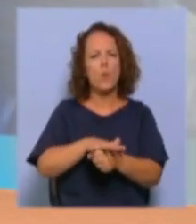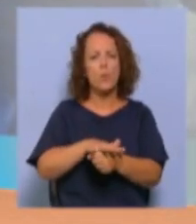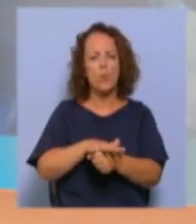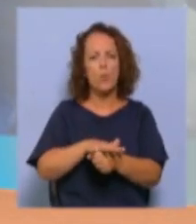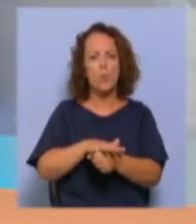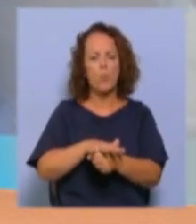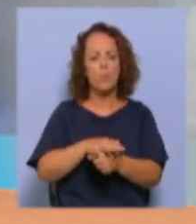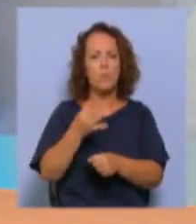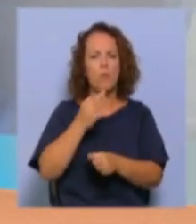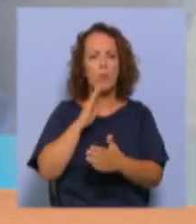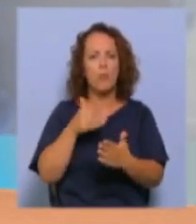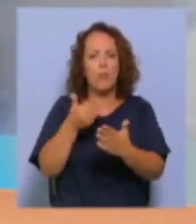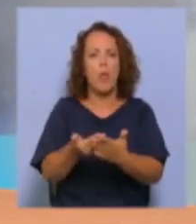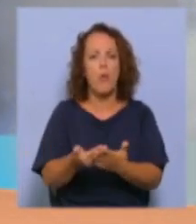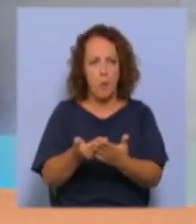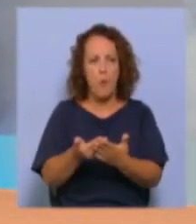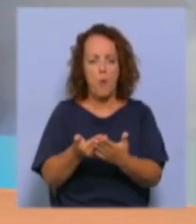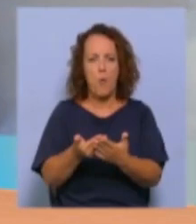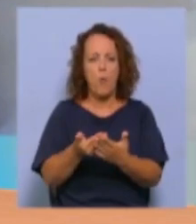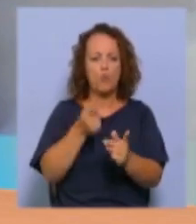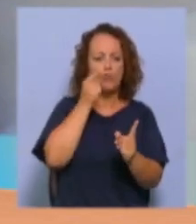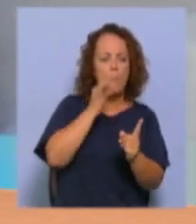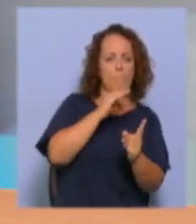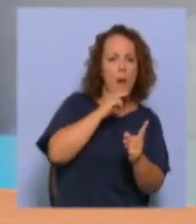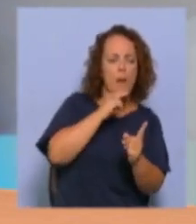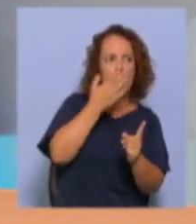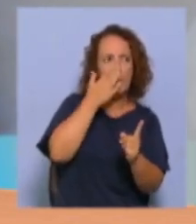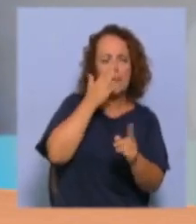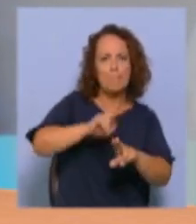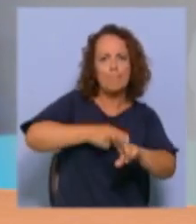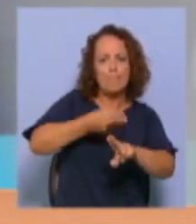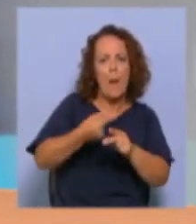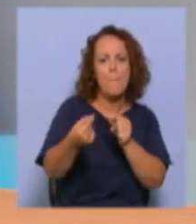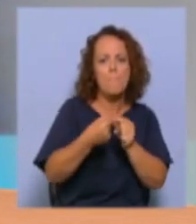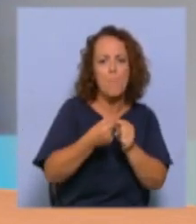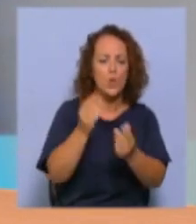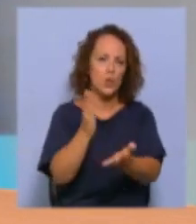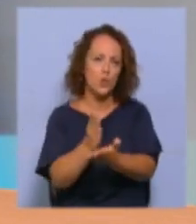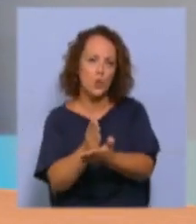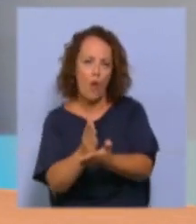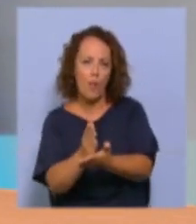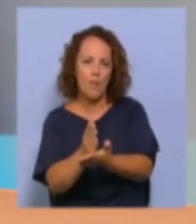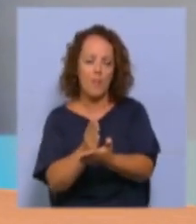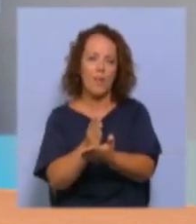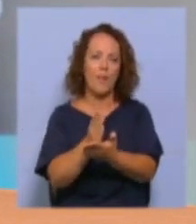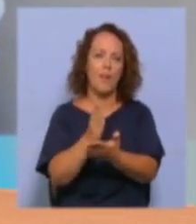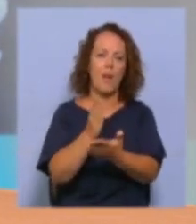também, curiosamente, uma proximidade muito grande dos pais à escola e do conhecimento que os pais têm agora do que é o